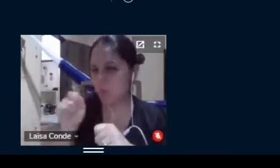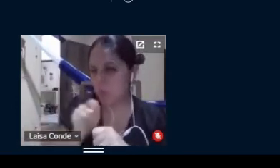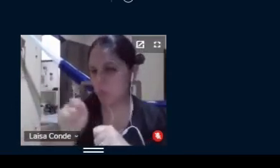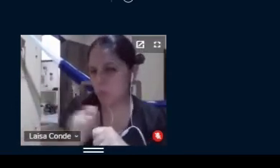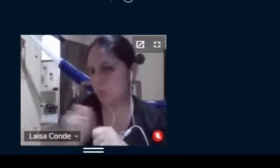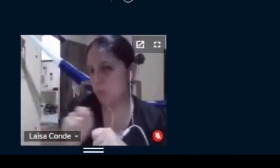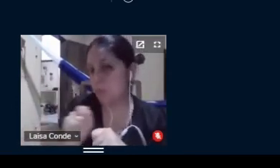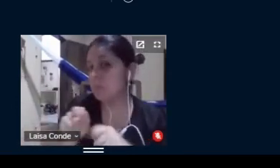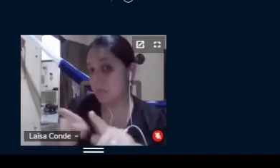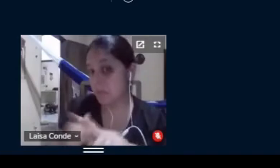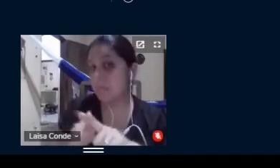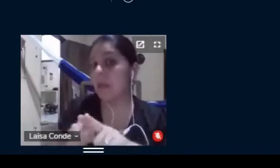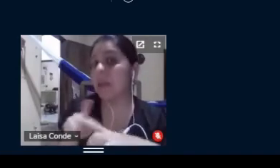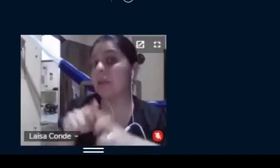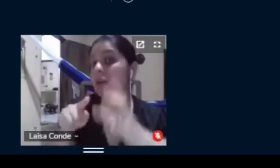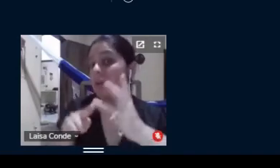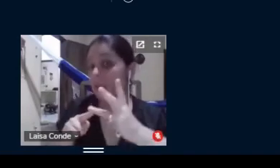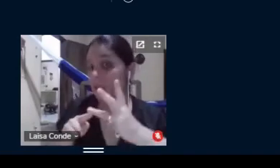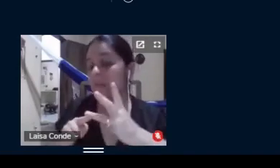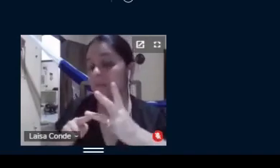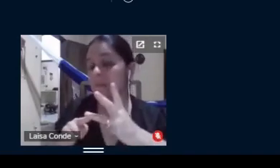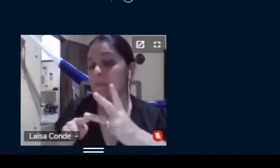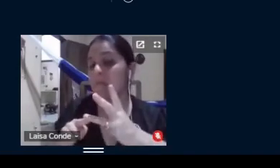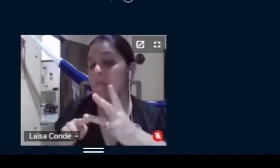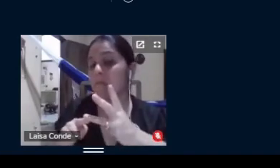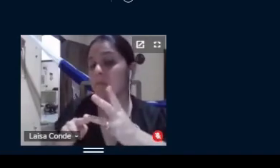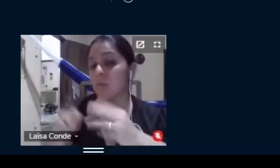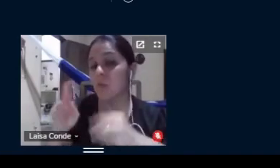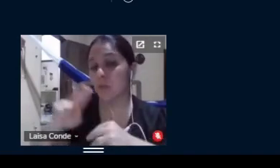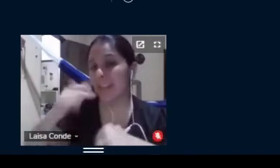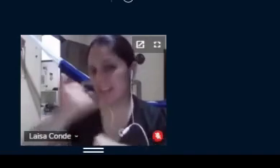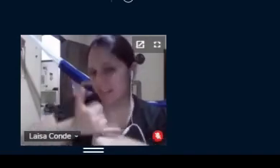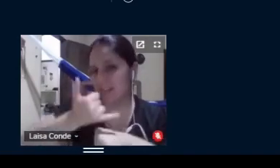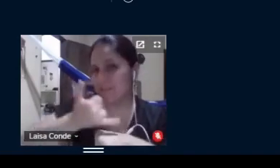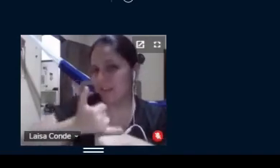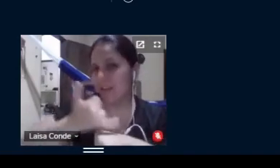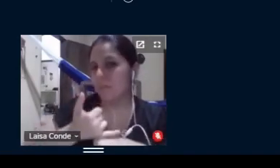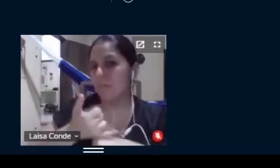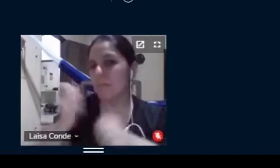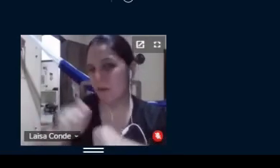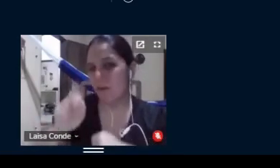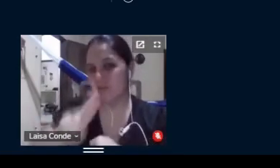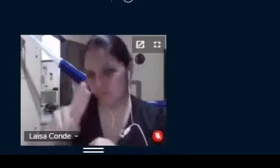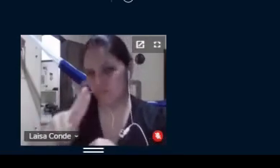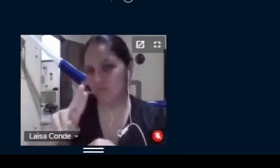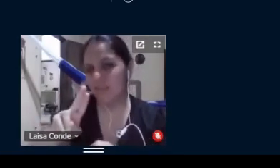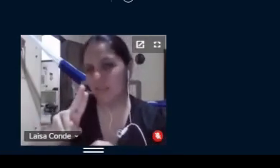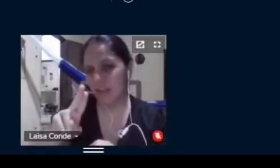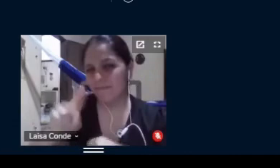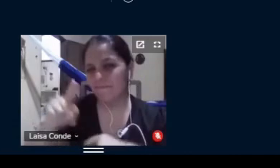ser própria limalha de ferro, tá? Que a gente pode colocar no material.